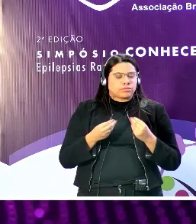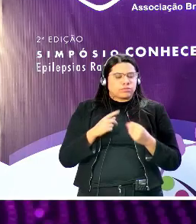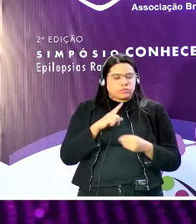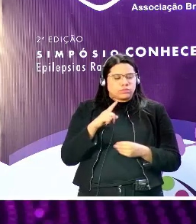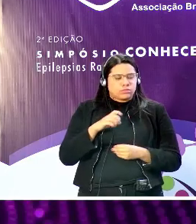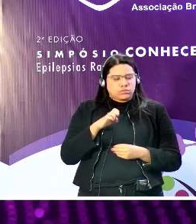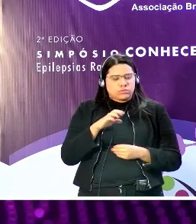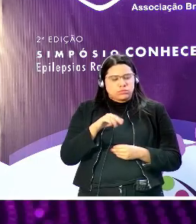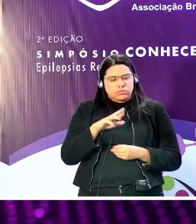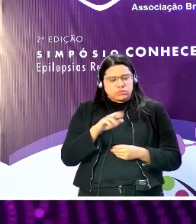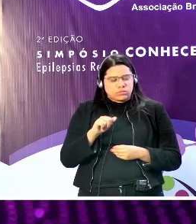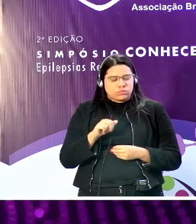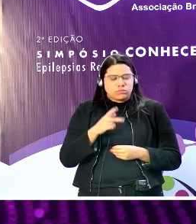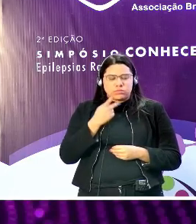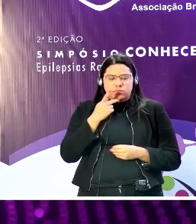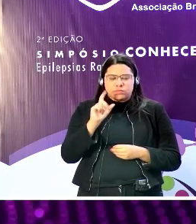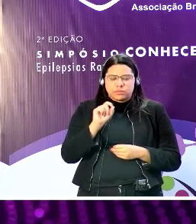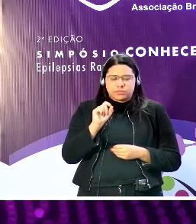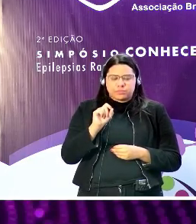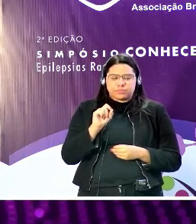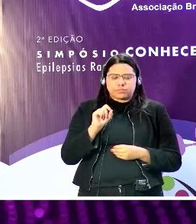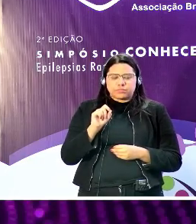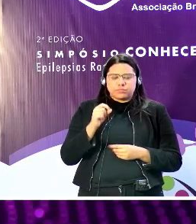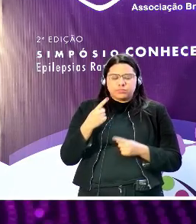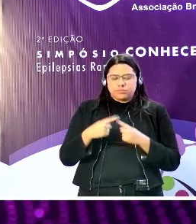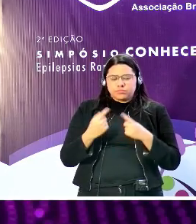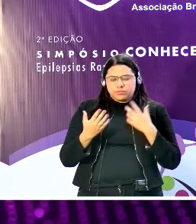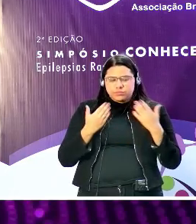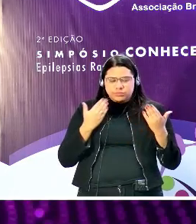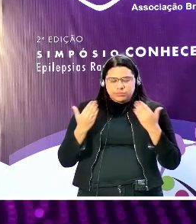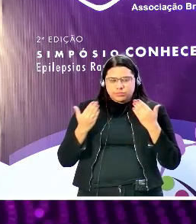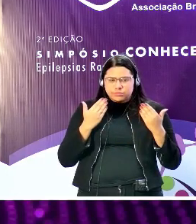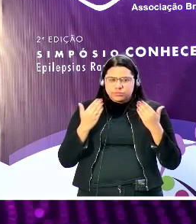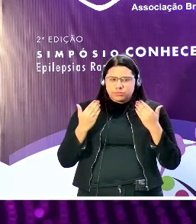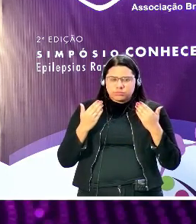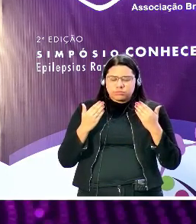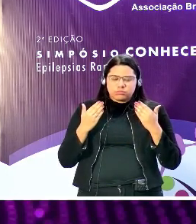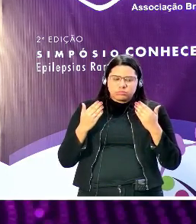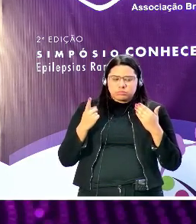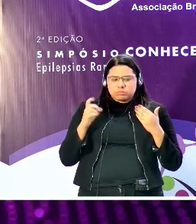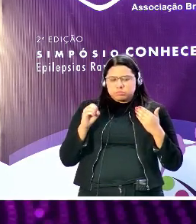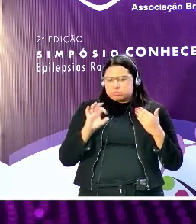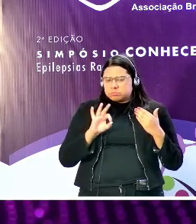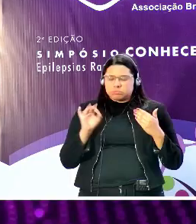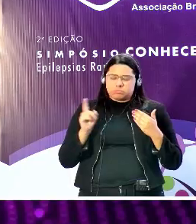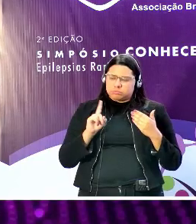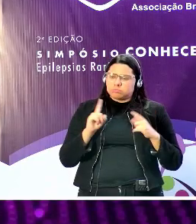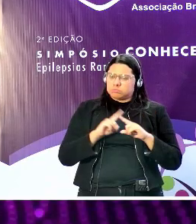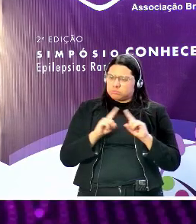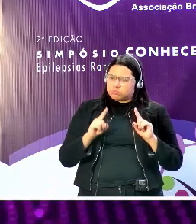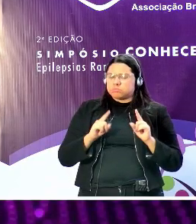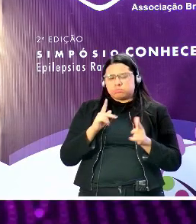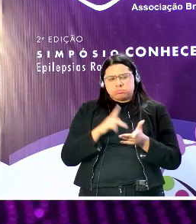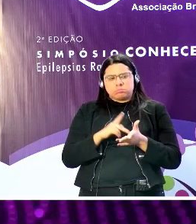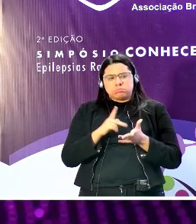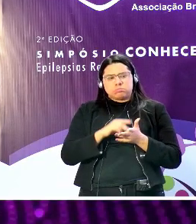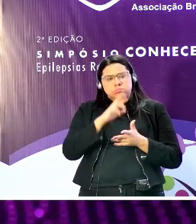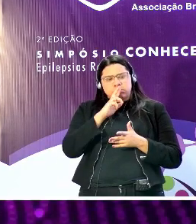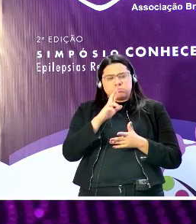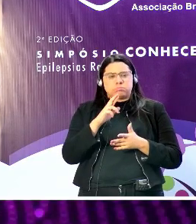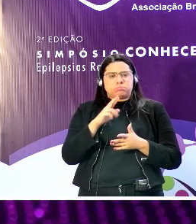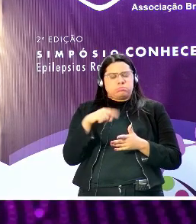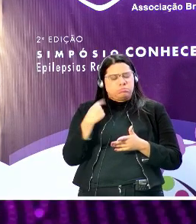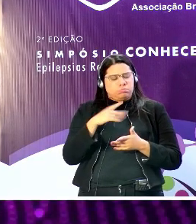A gente não está falando que necessariamente eles são comparados paralelamente, mas é realmente um resultado